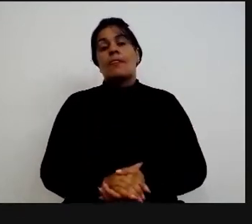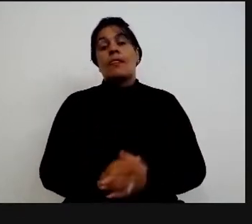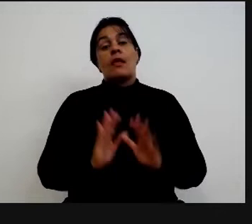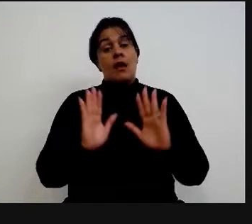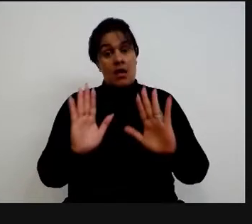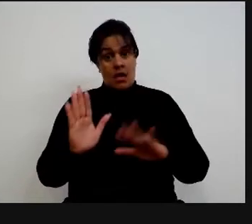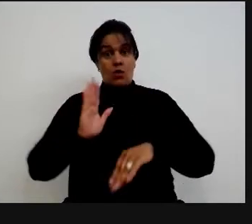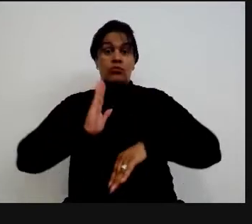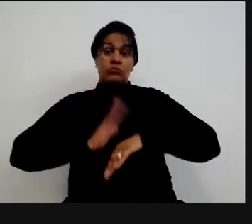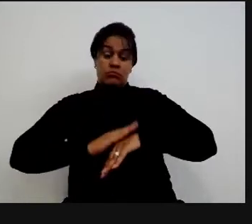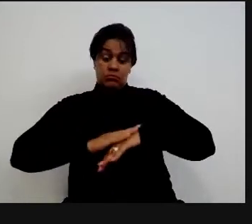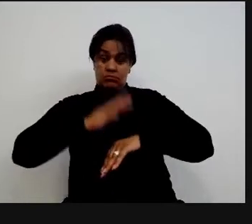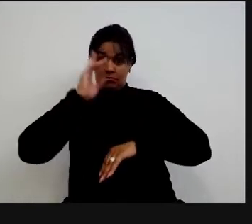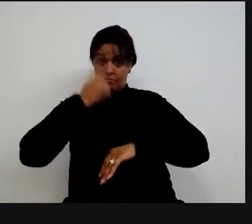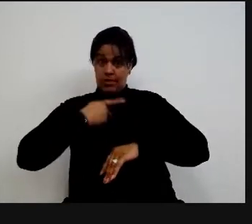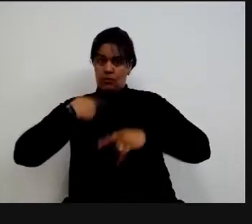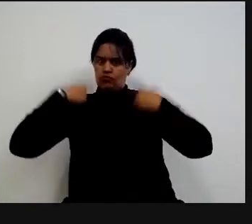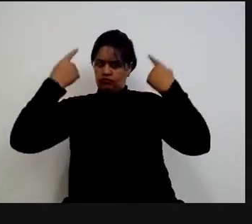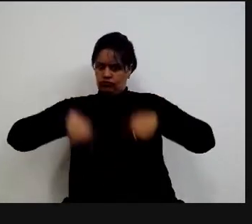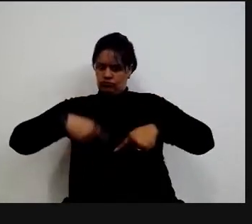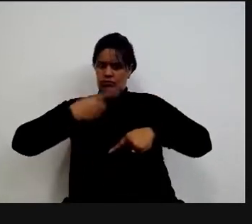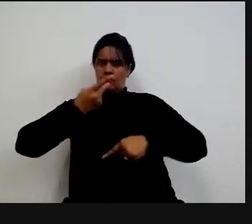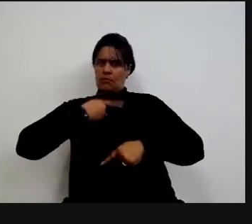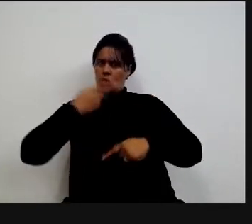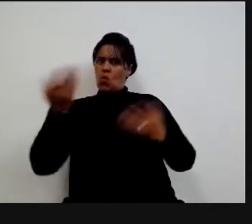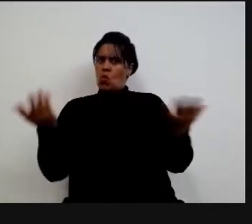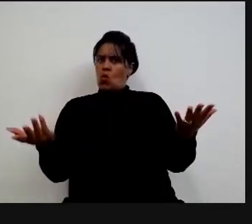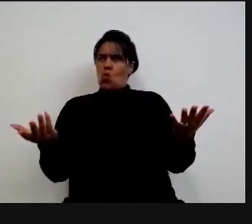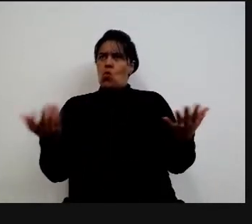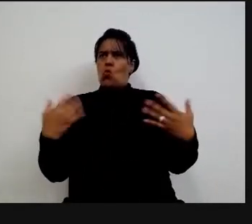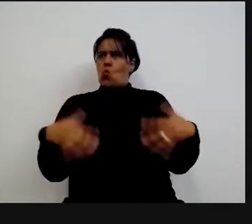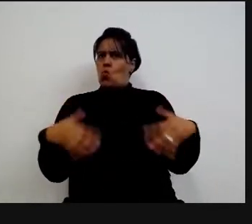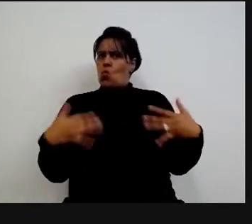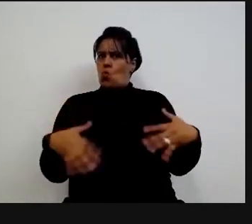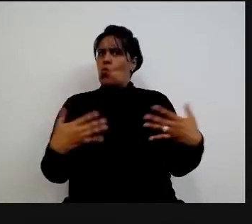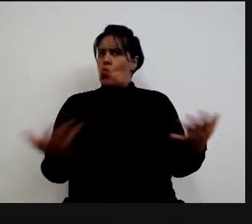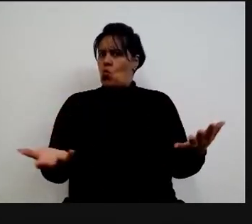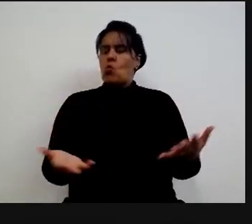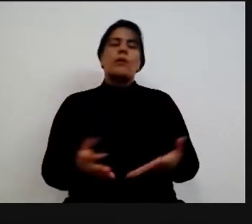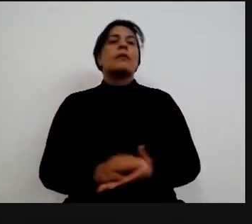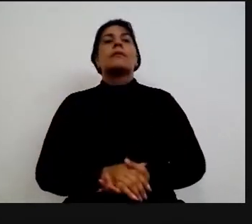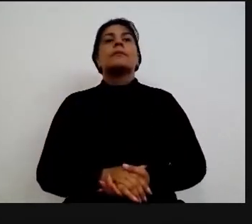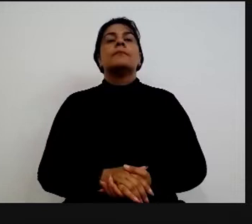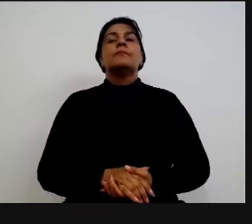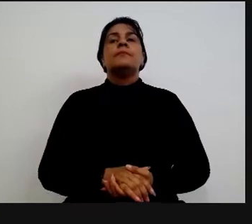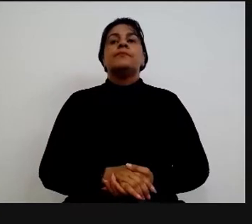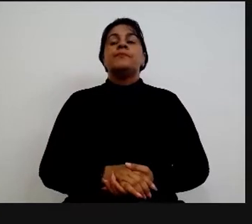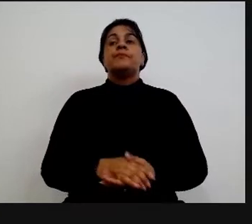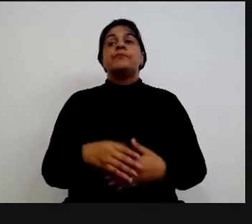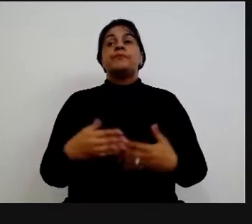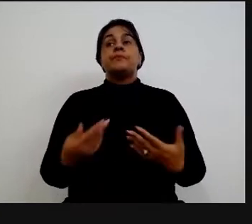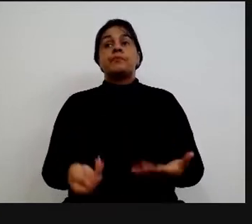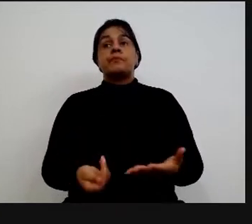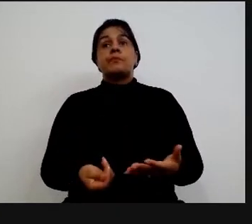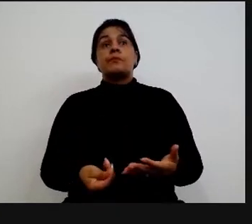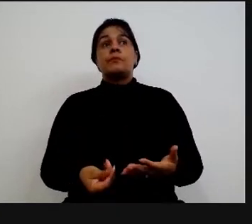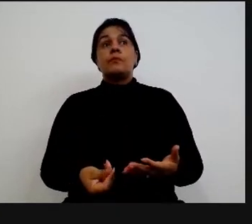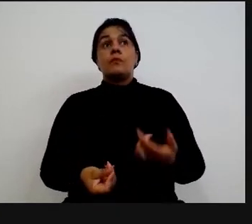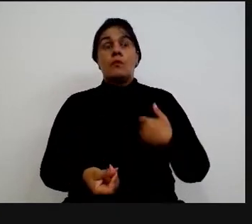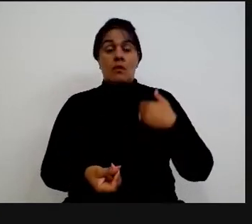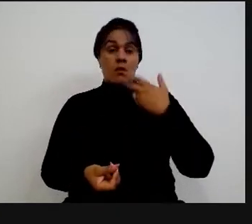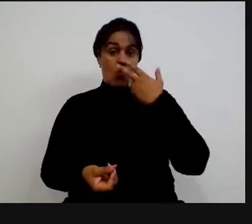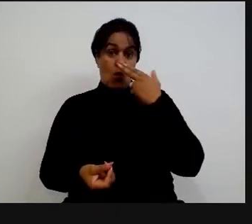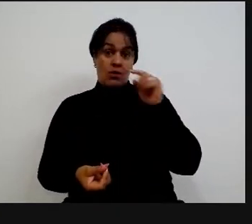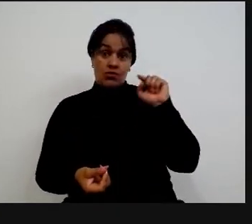Então eu fui desafiado naquele momento também. Então eu acho que isso que